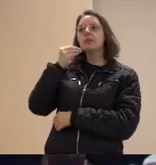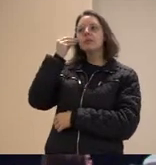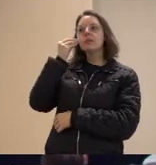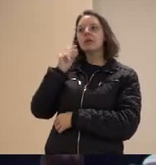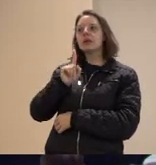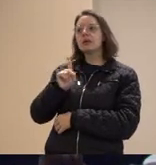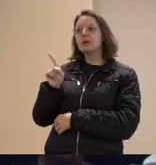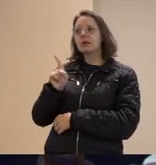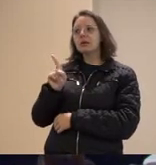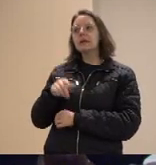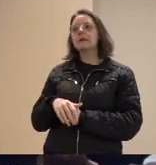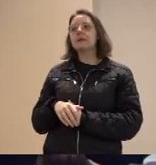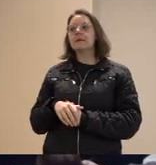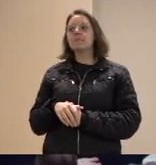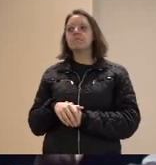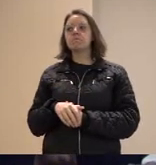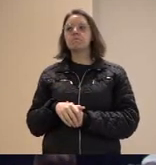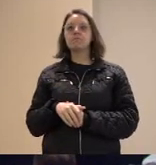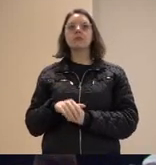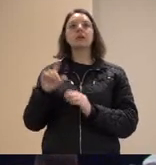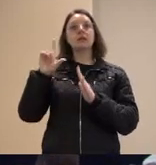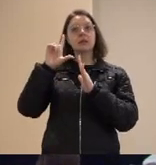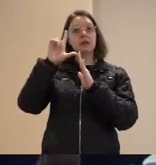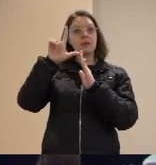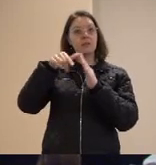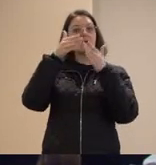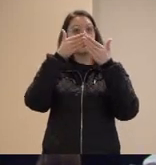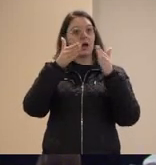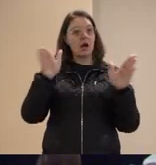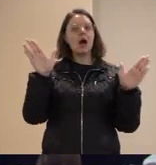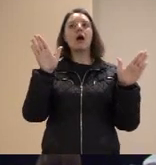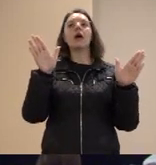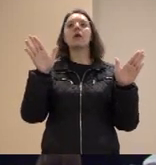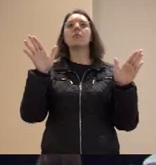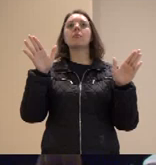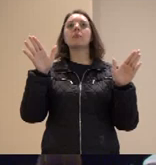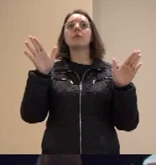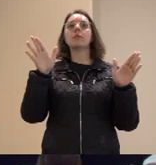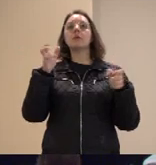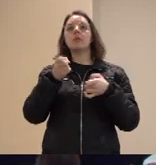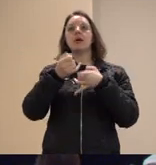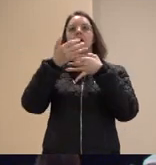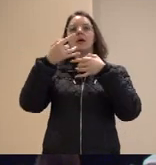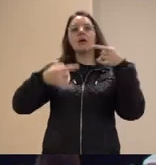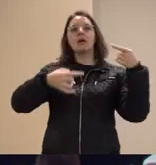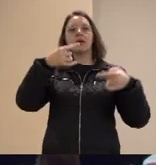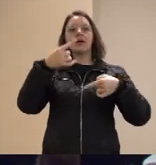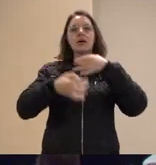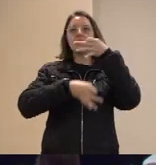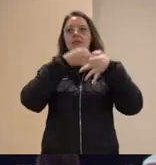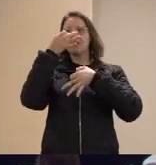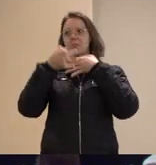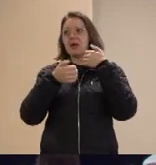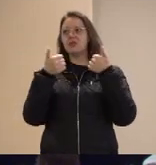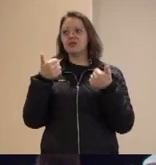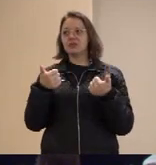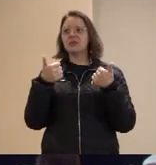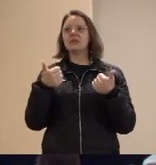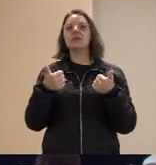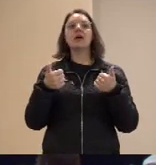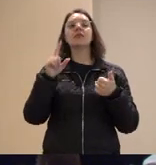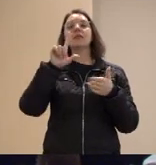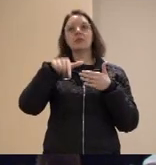do município. E aí, depois, a gente vai abrir um espaço para debate, tá? Eu sei que vocês estão aí, mas já a gente vai abrir